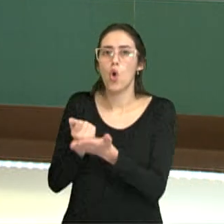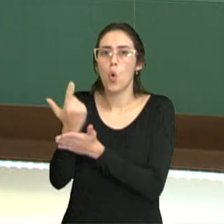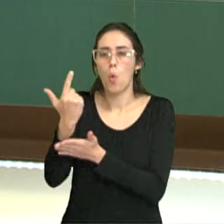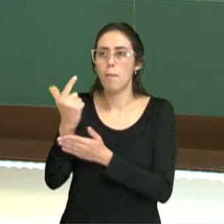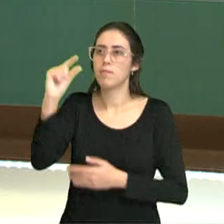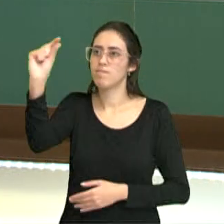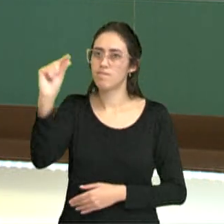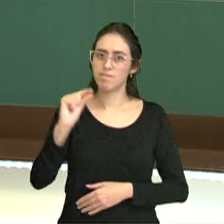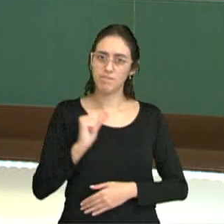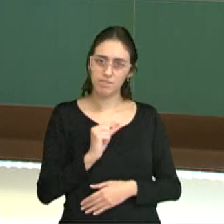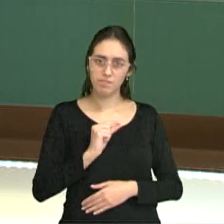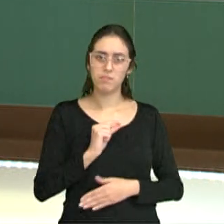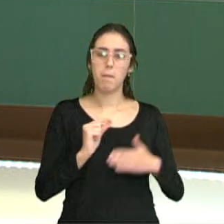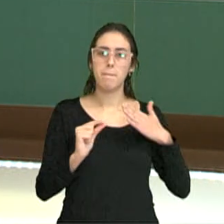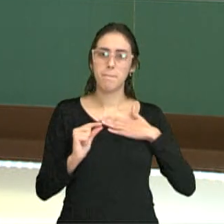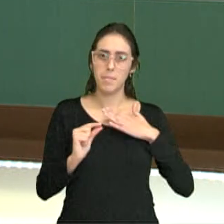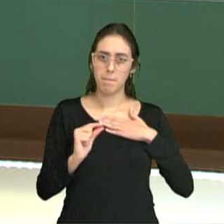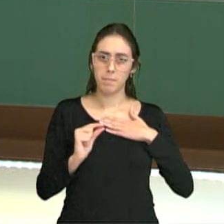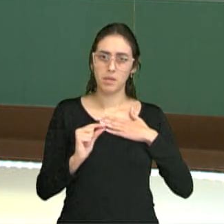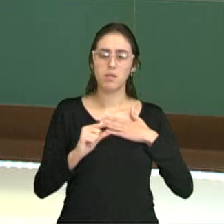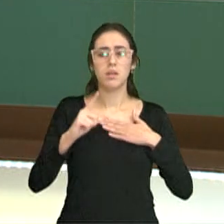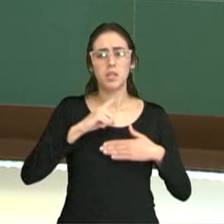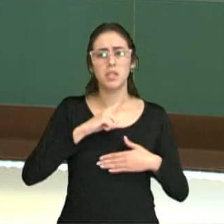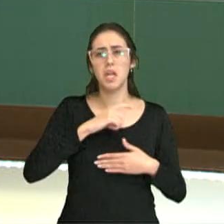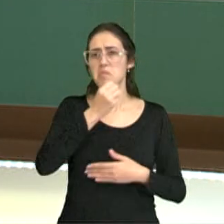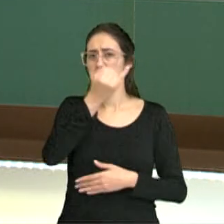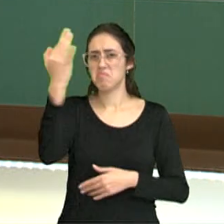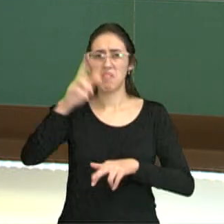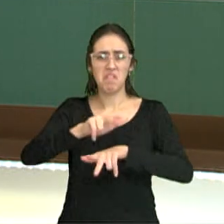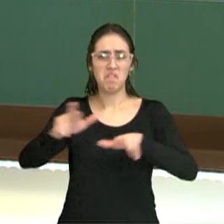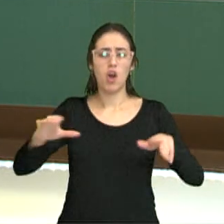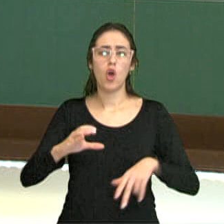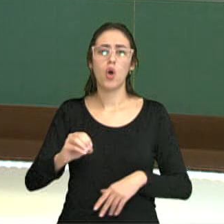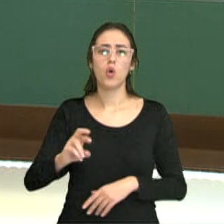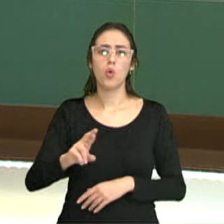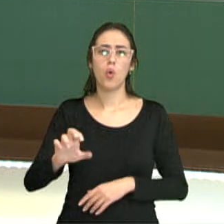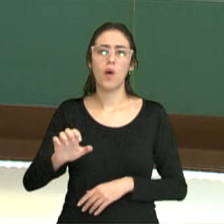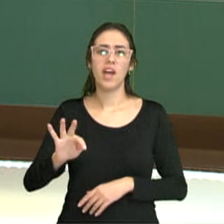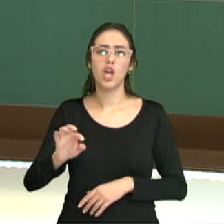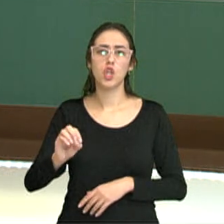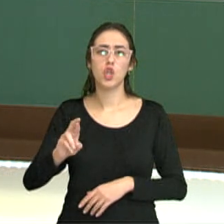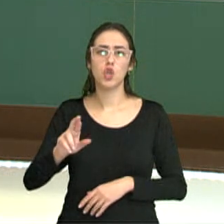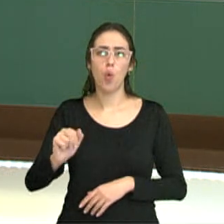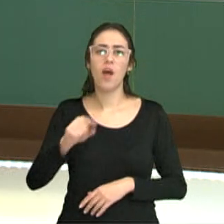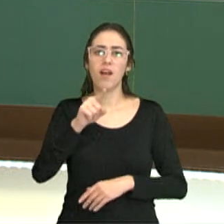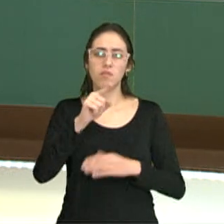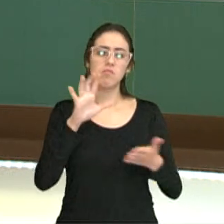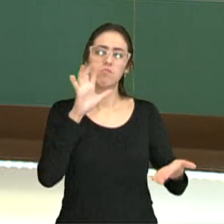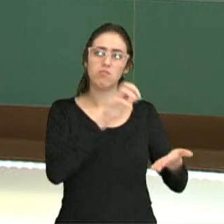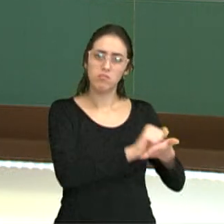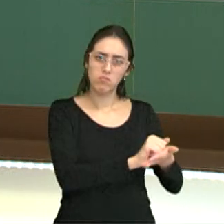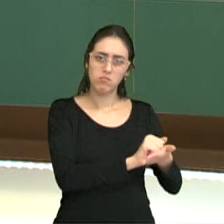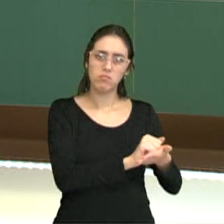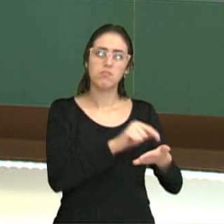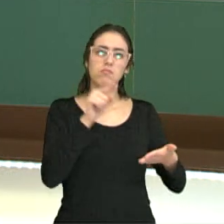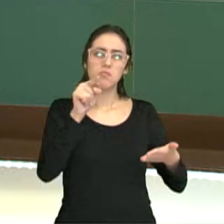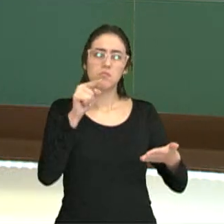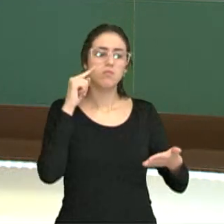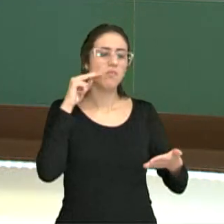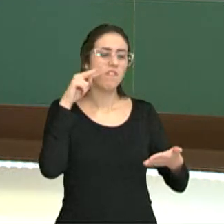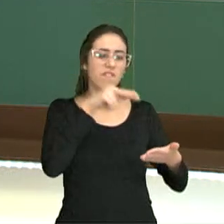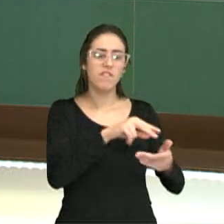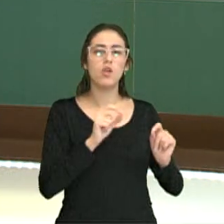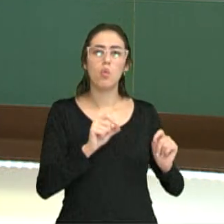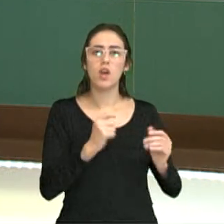comprar através de uma corretora de ações, que você faz o cadastro e você vai investindo. Que o mercado